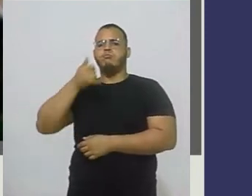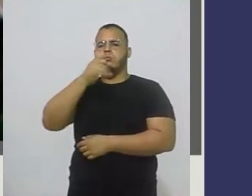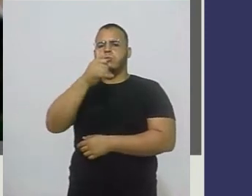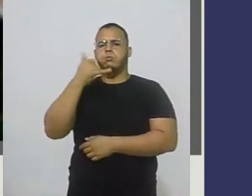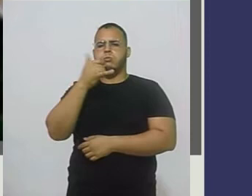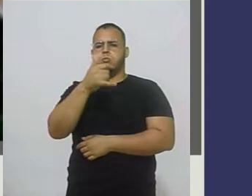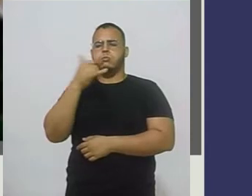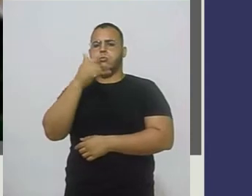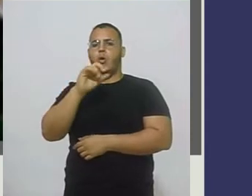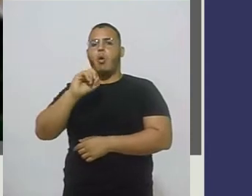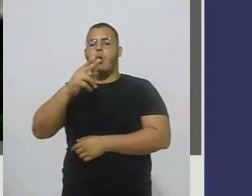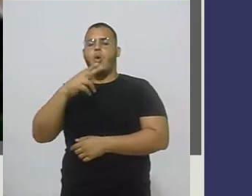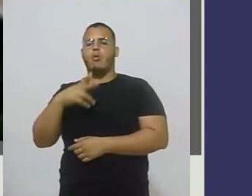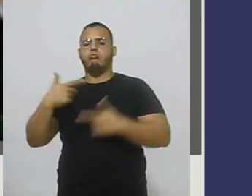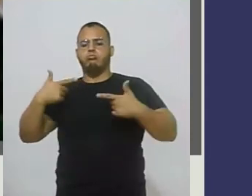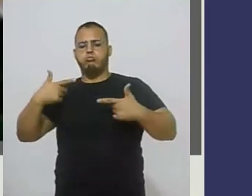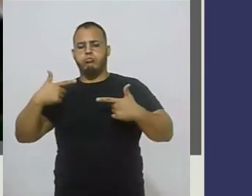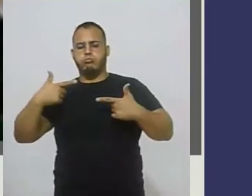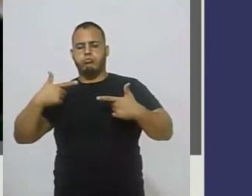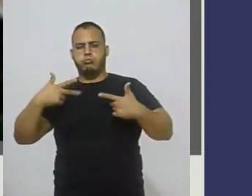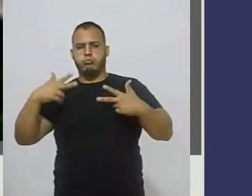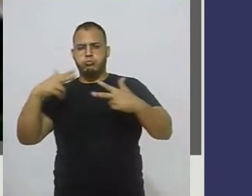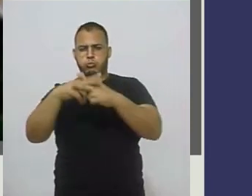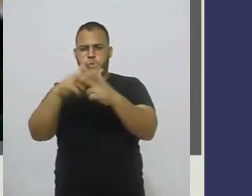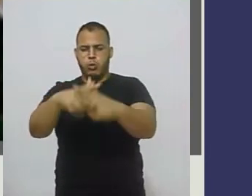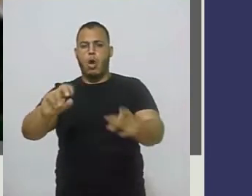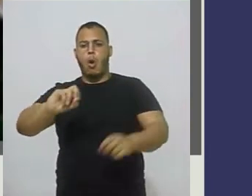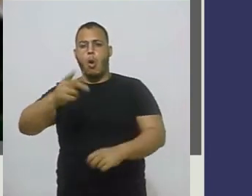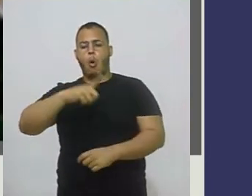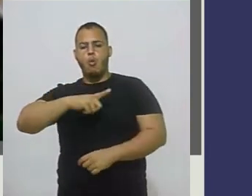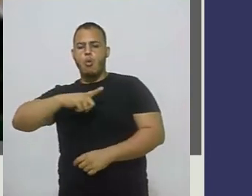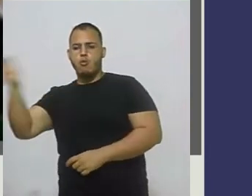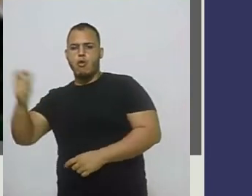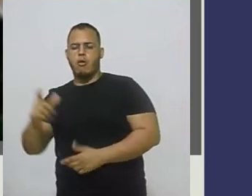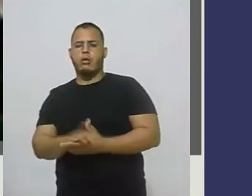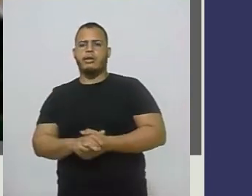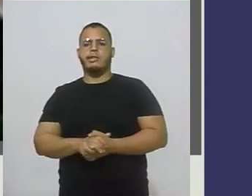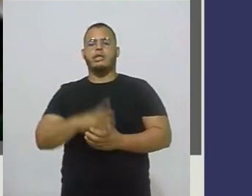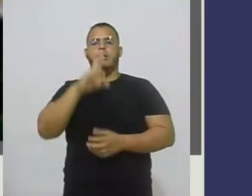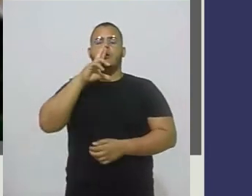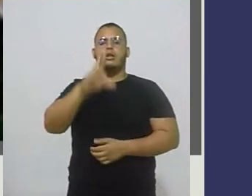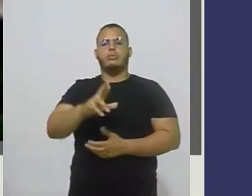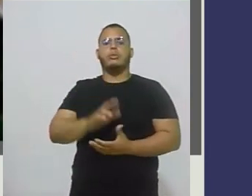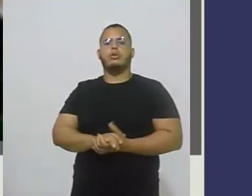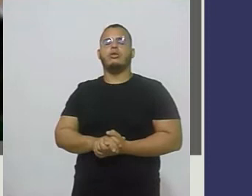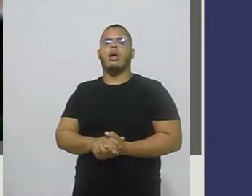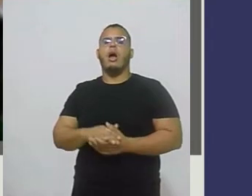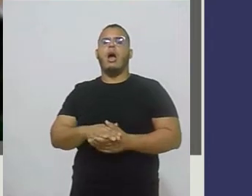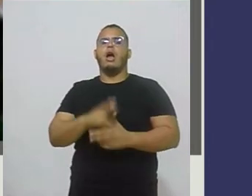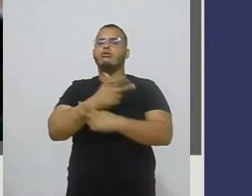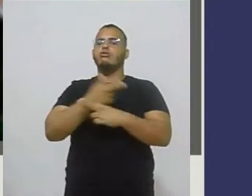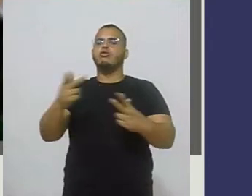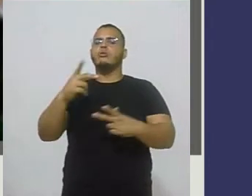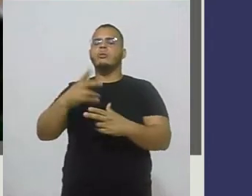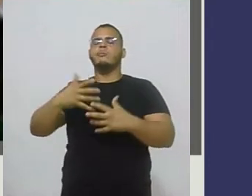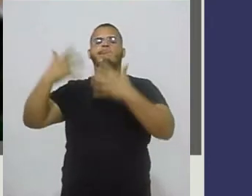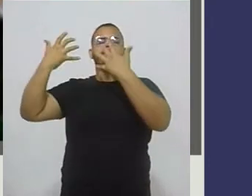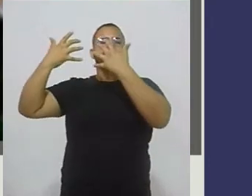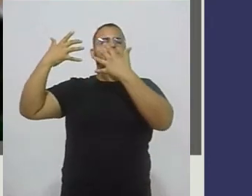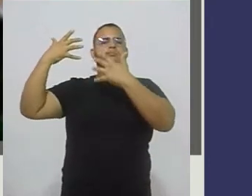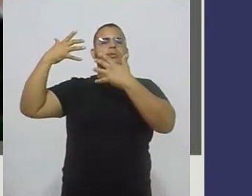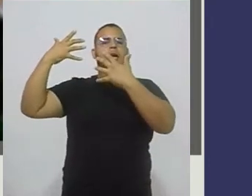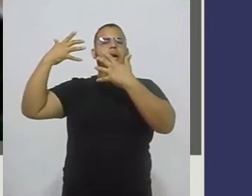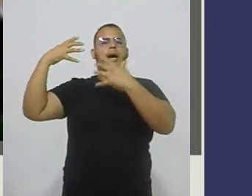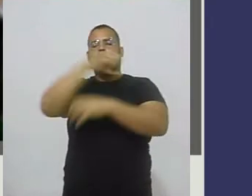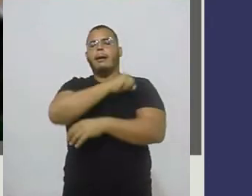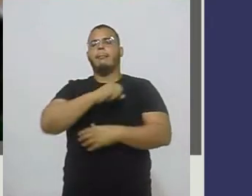reação de luta ou fuga. A gente vai estar dizendo aí que eles são secretados em resposta a uma situação de estresse de rápida